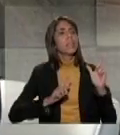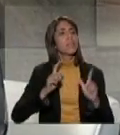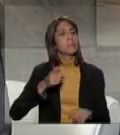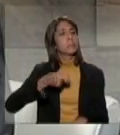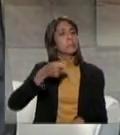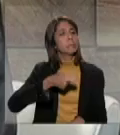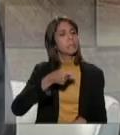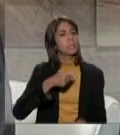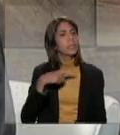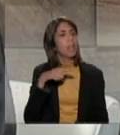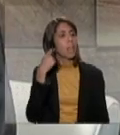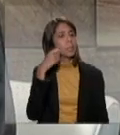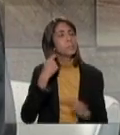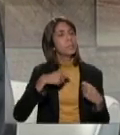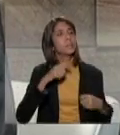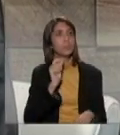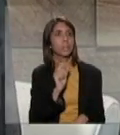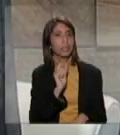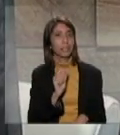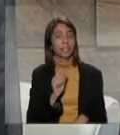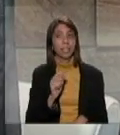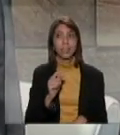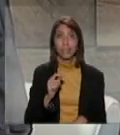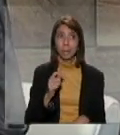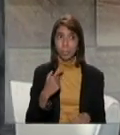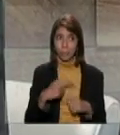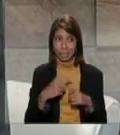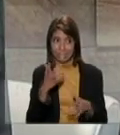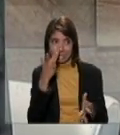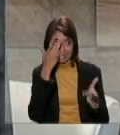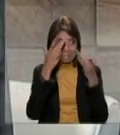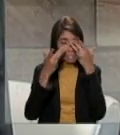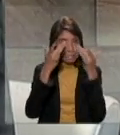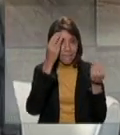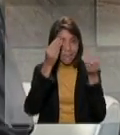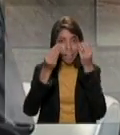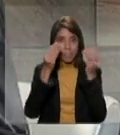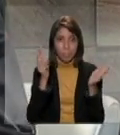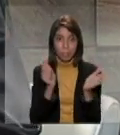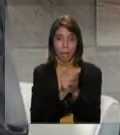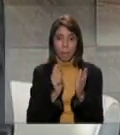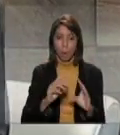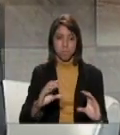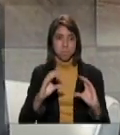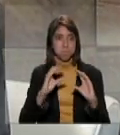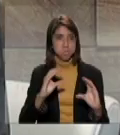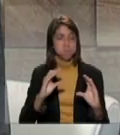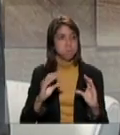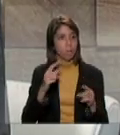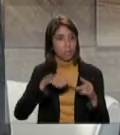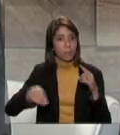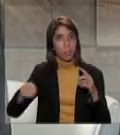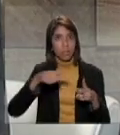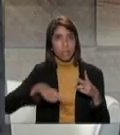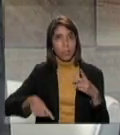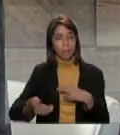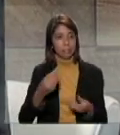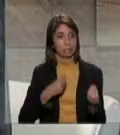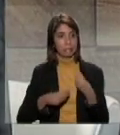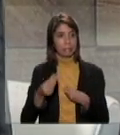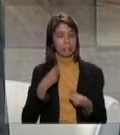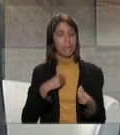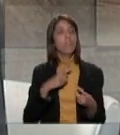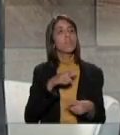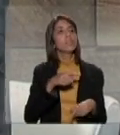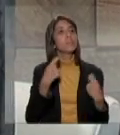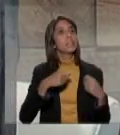exige mais de você como atriz? Porque tem que decorar muito, né? Vocês recebem blocos e blocos por semana. O que